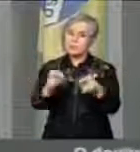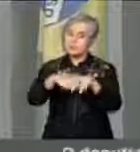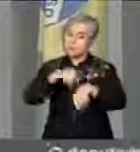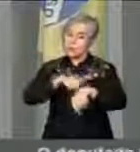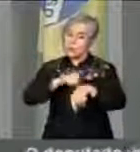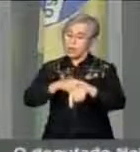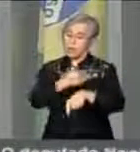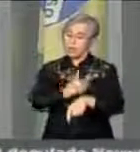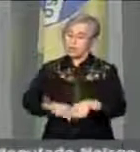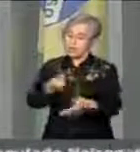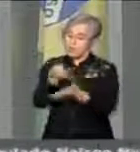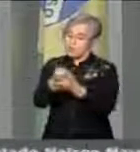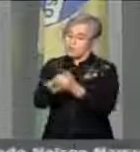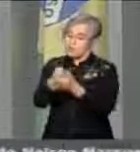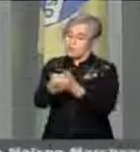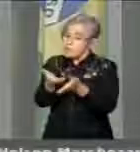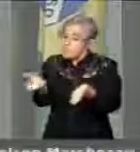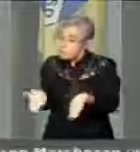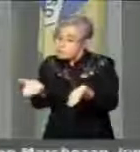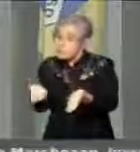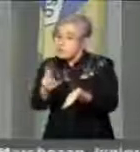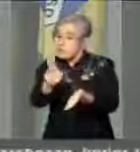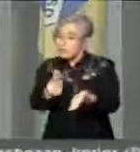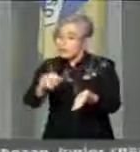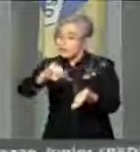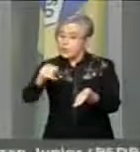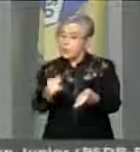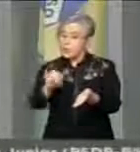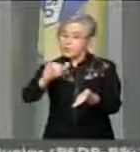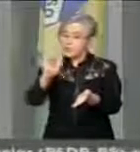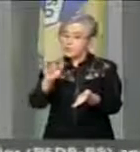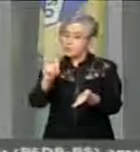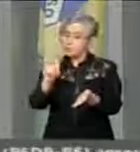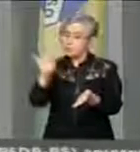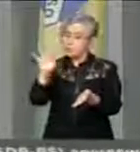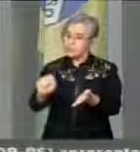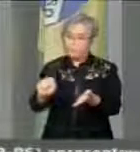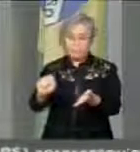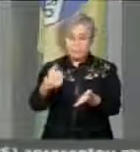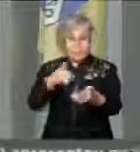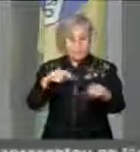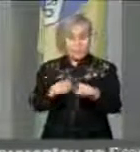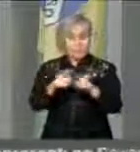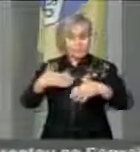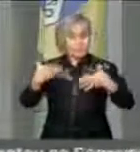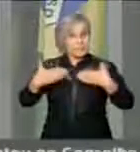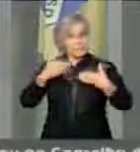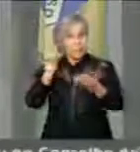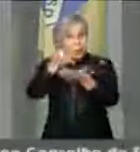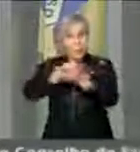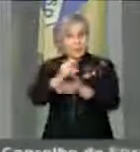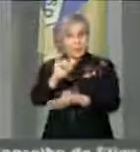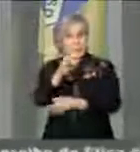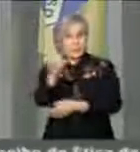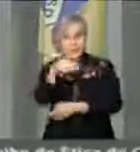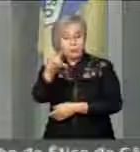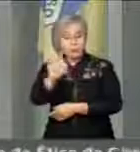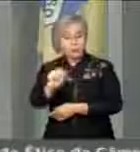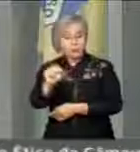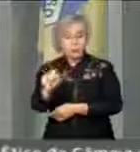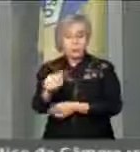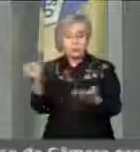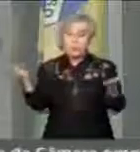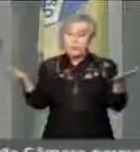governo induziu a usar o fundo de garantia e os trabalhadores, eu mesmo me animei e comprei ações que